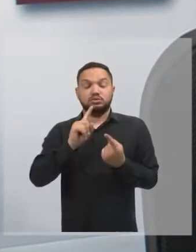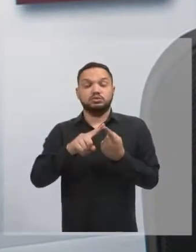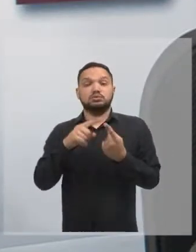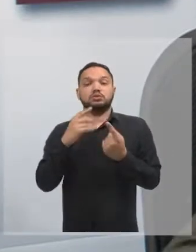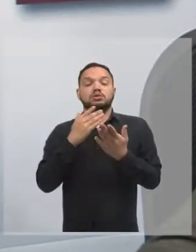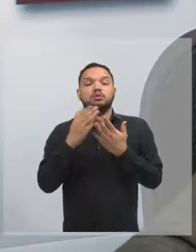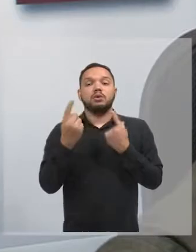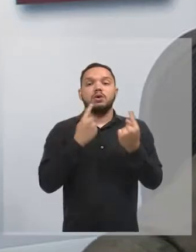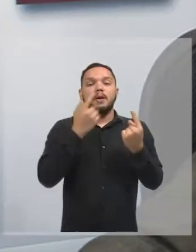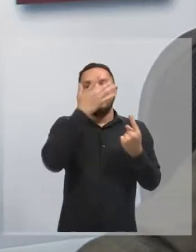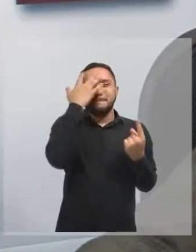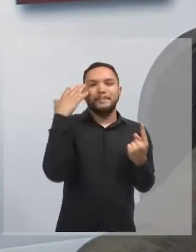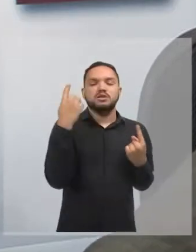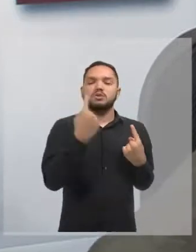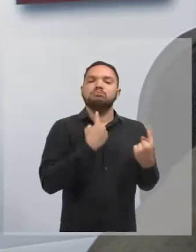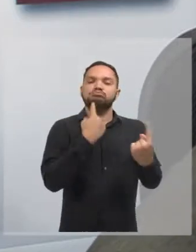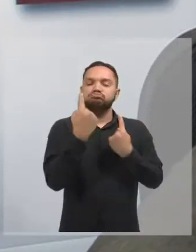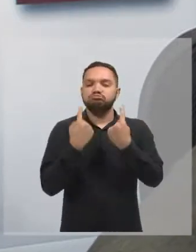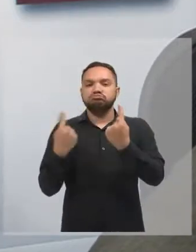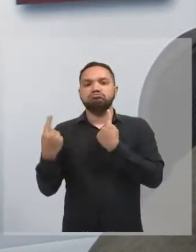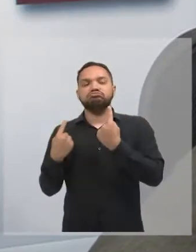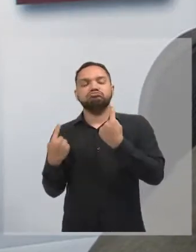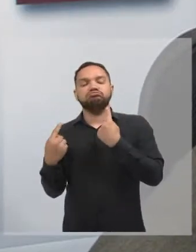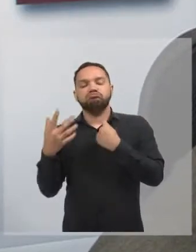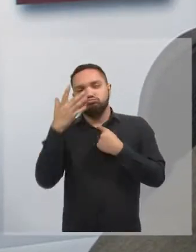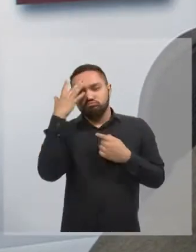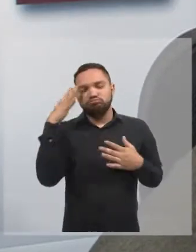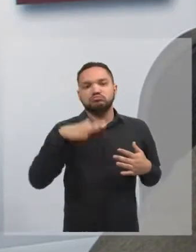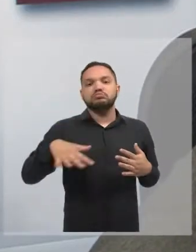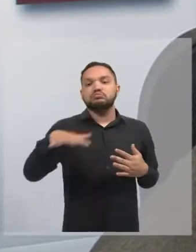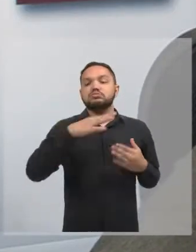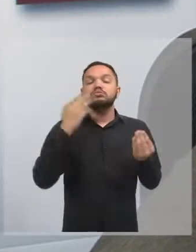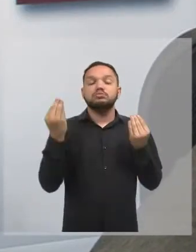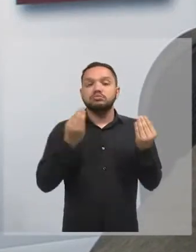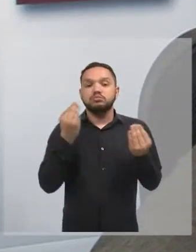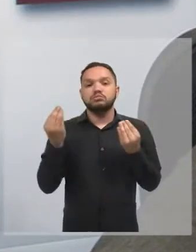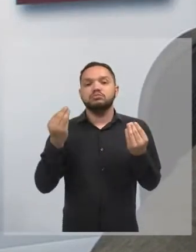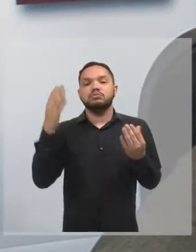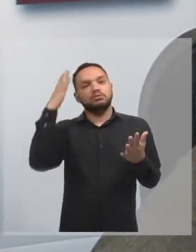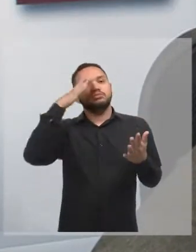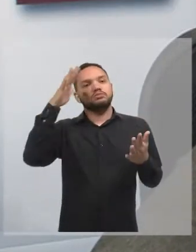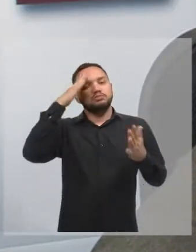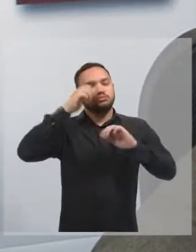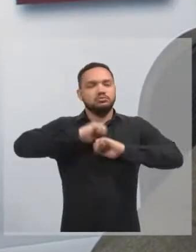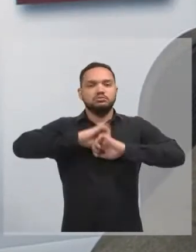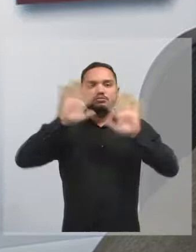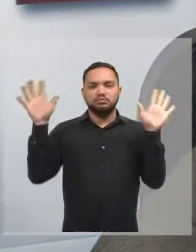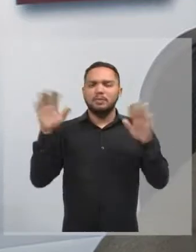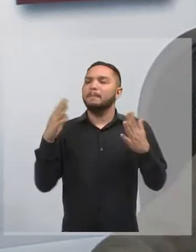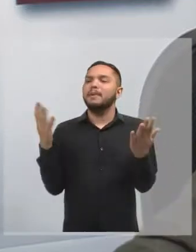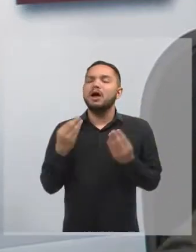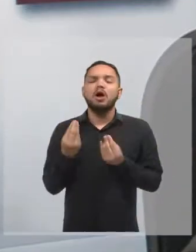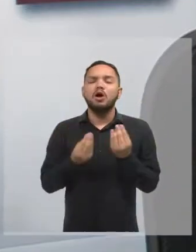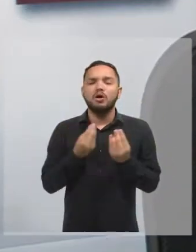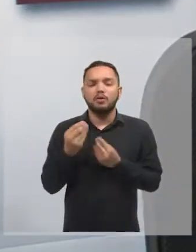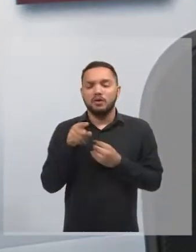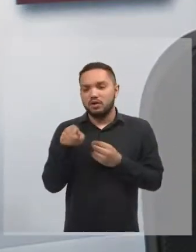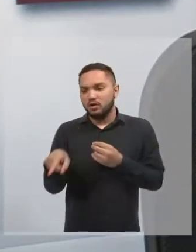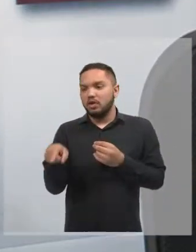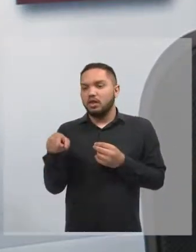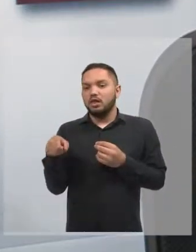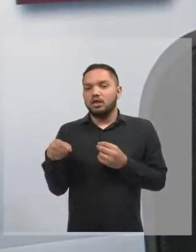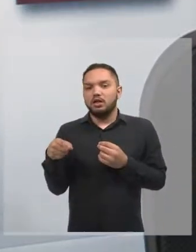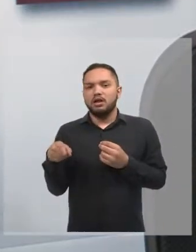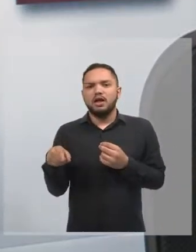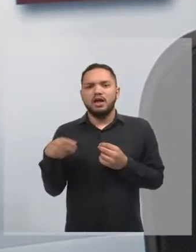e dialogasse com toda a sociedade, a população ia compreender o que está acontecendo. O que é que acontece?